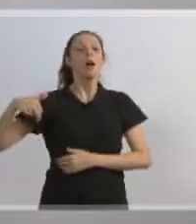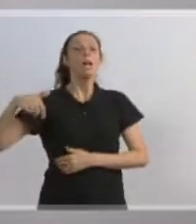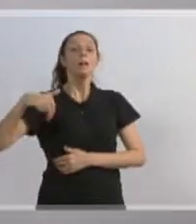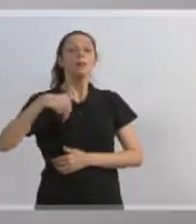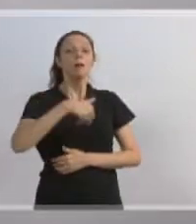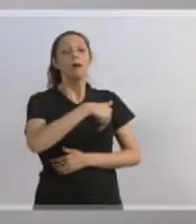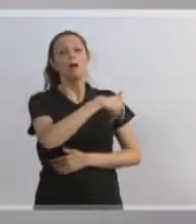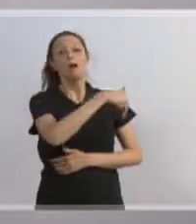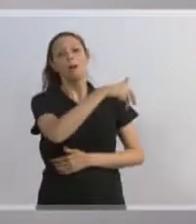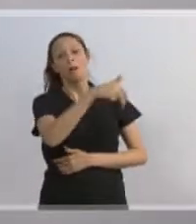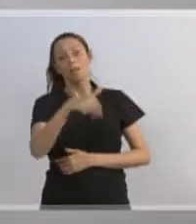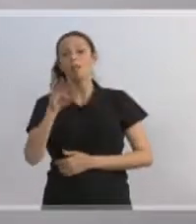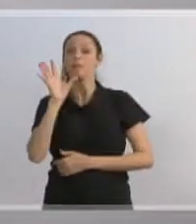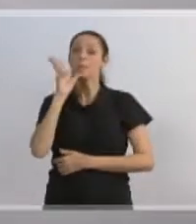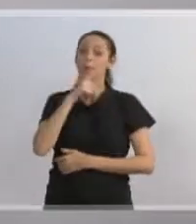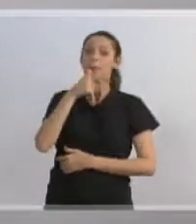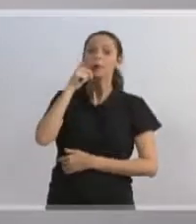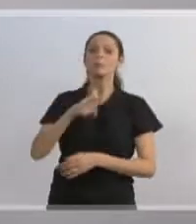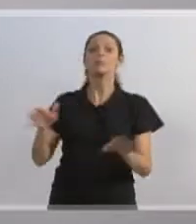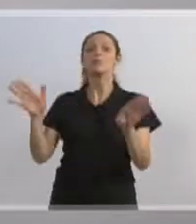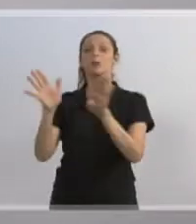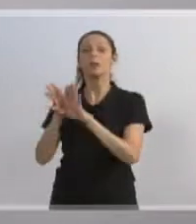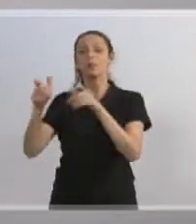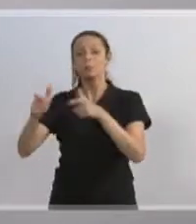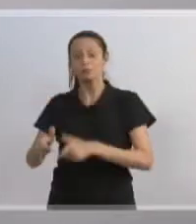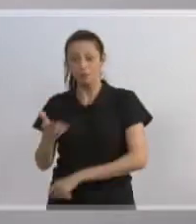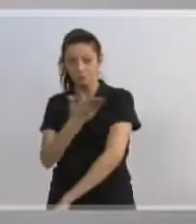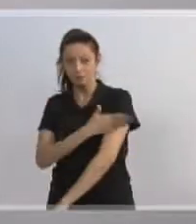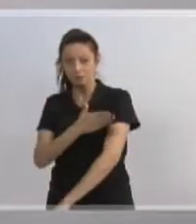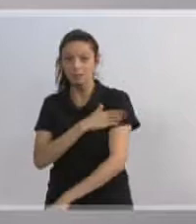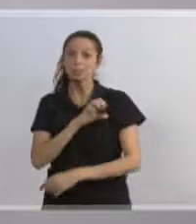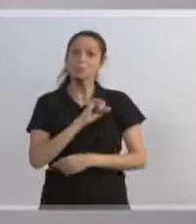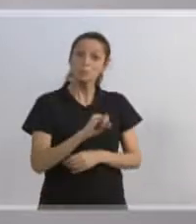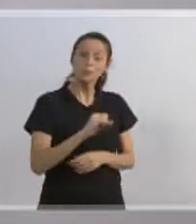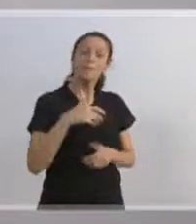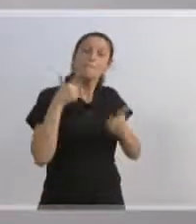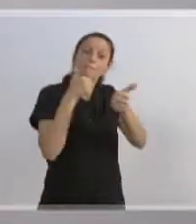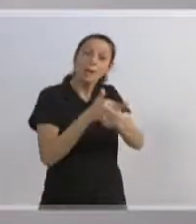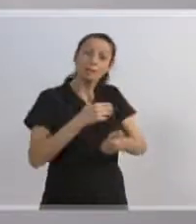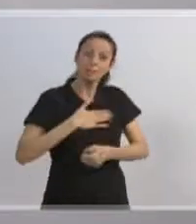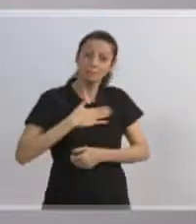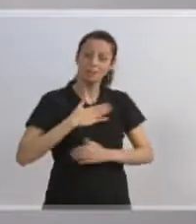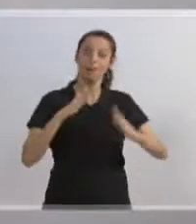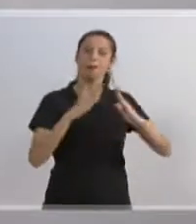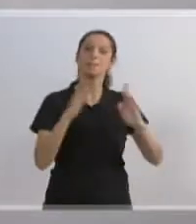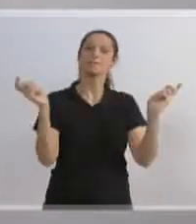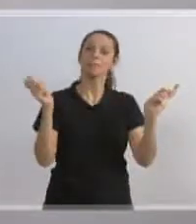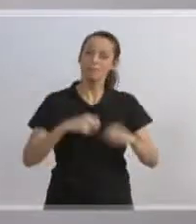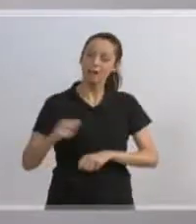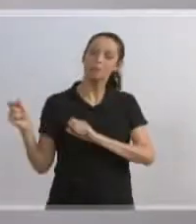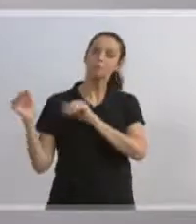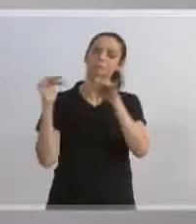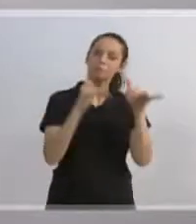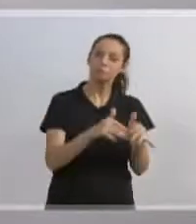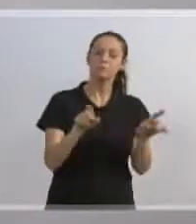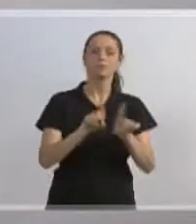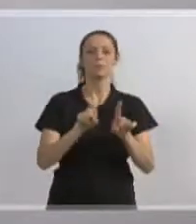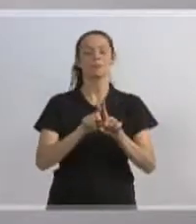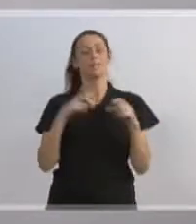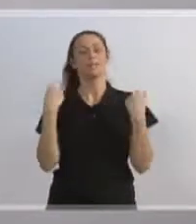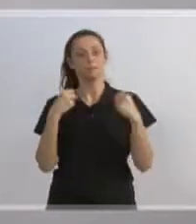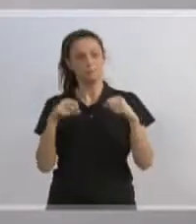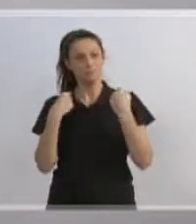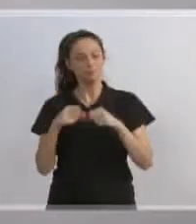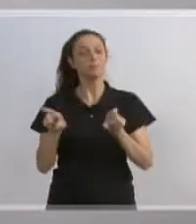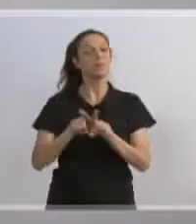na região norte, com certeza será bem aproveitado, será usado pelos atletas atletas, sim, para fazer lá suas atividades físicas e